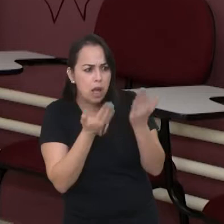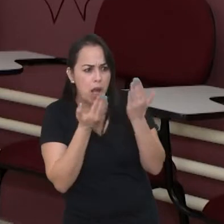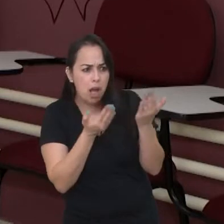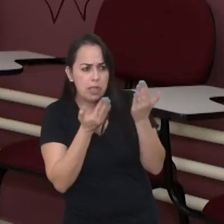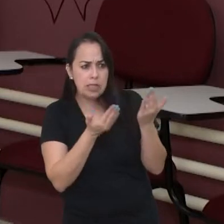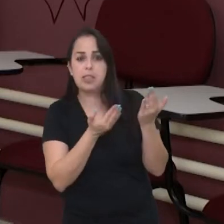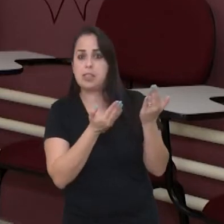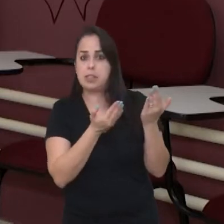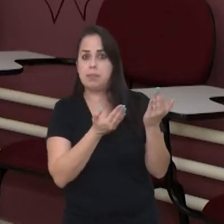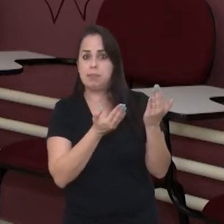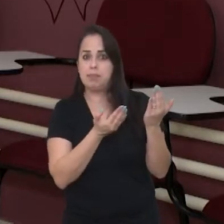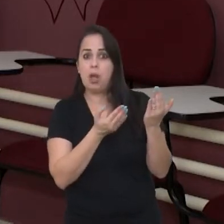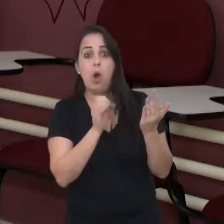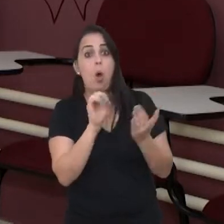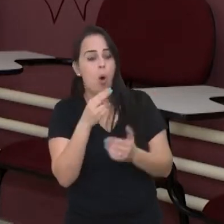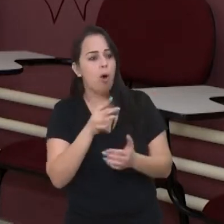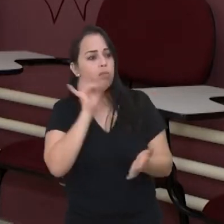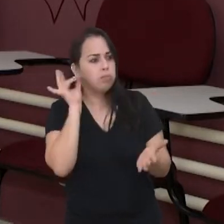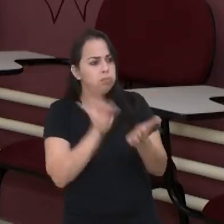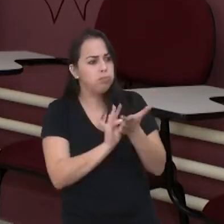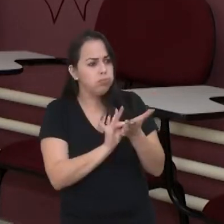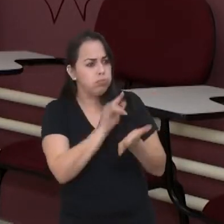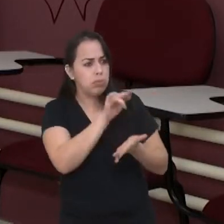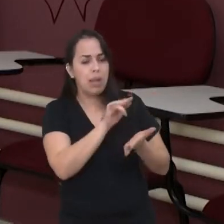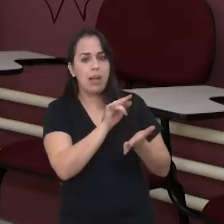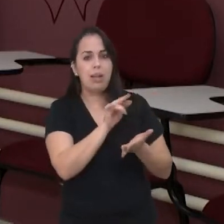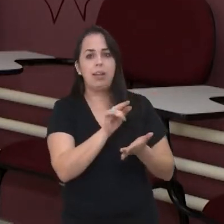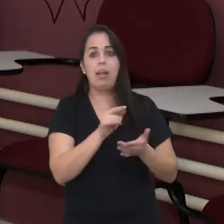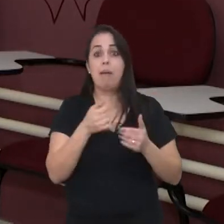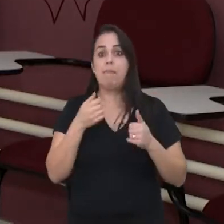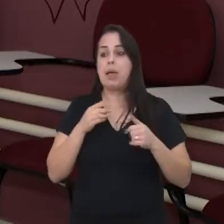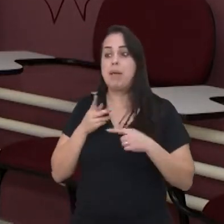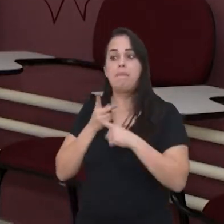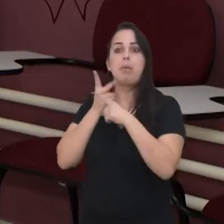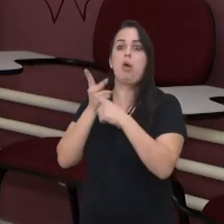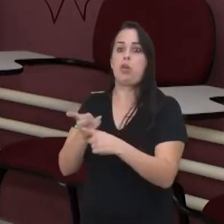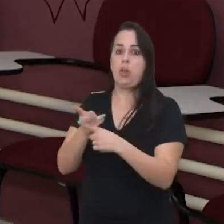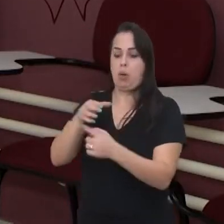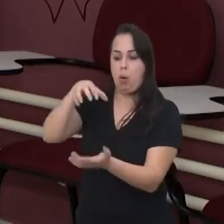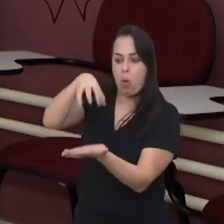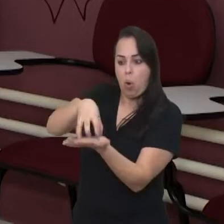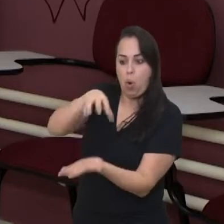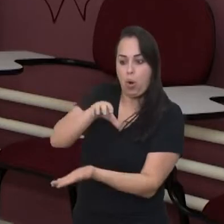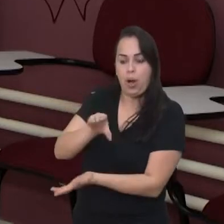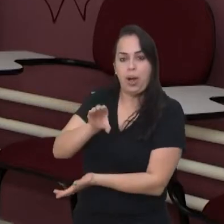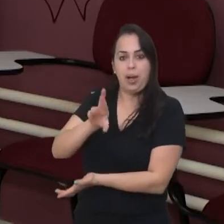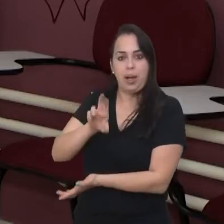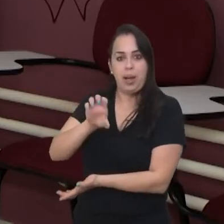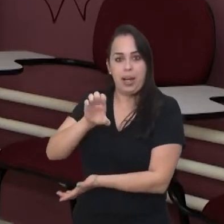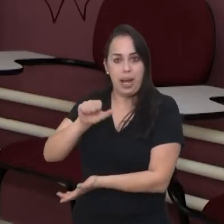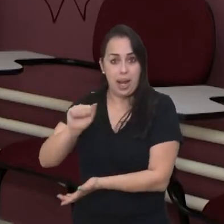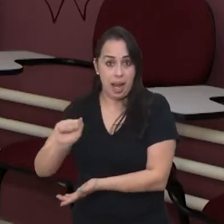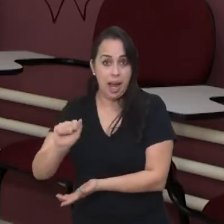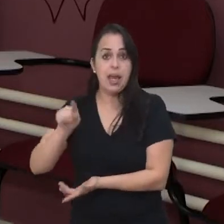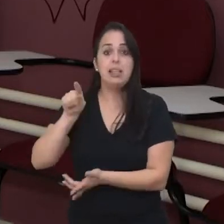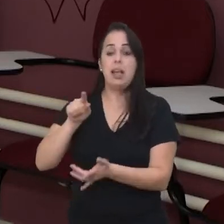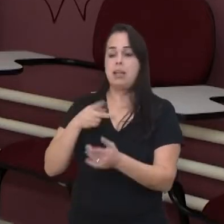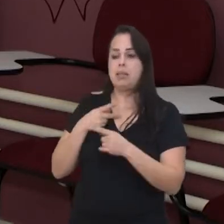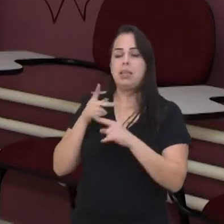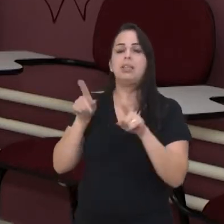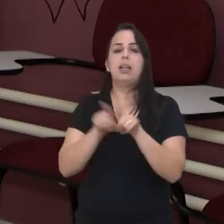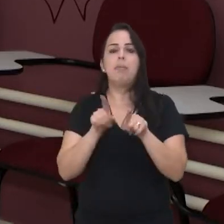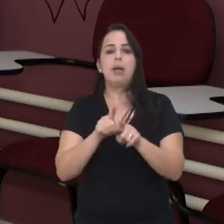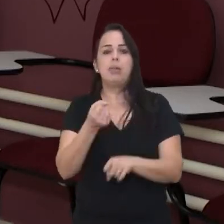ou mesmo confirmação de algum tipo de violência com o idoso, é importante buscar esses órgãos. Nós temos o Conselho do